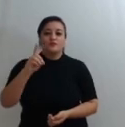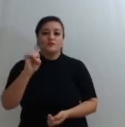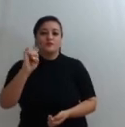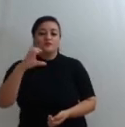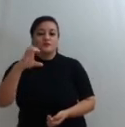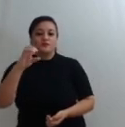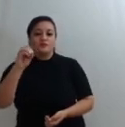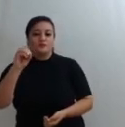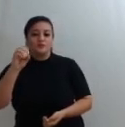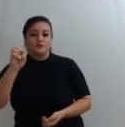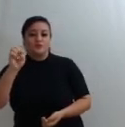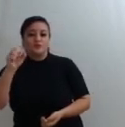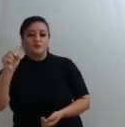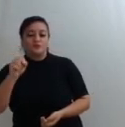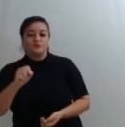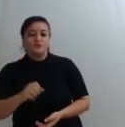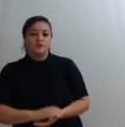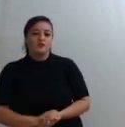questão trazida a lume